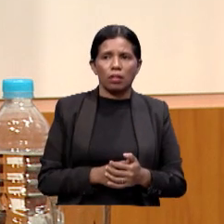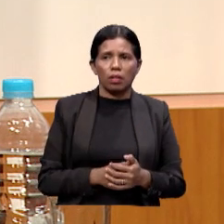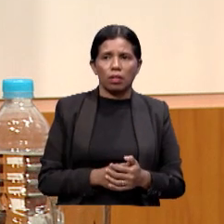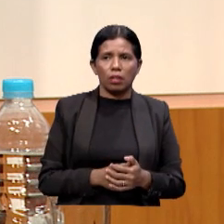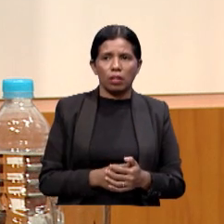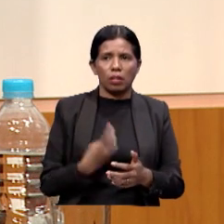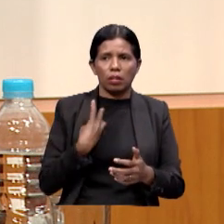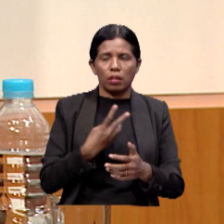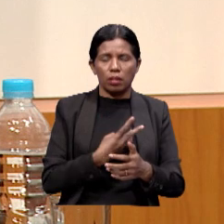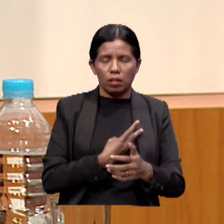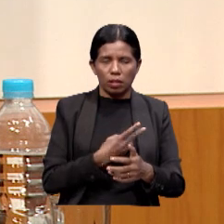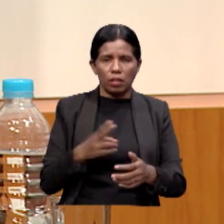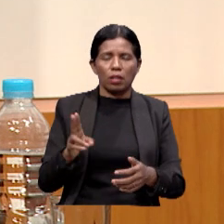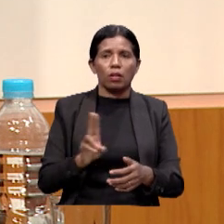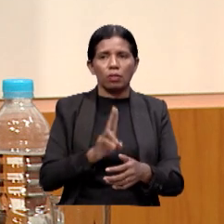ita reservatoria,